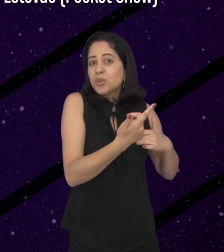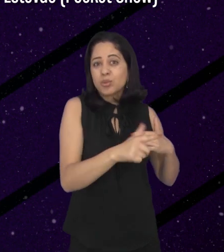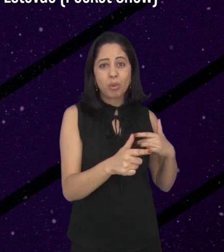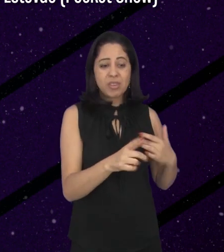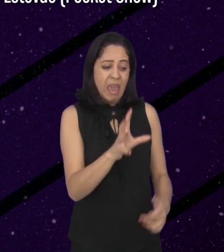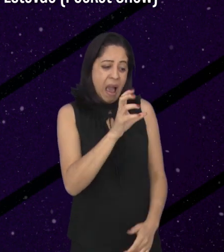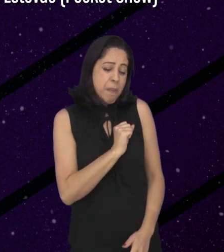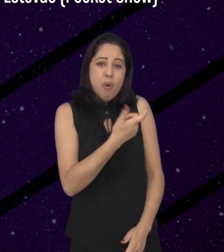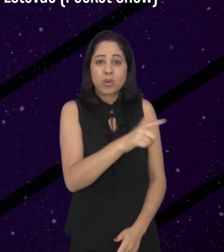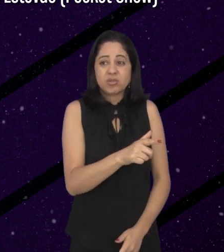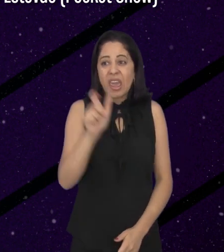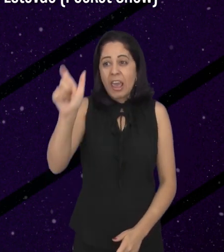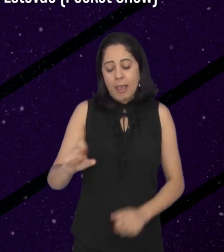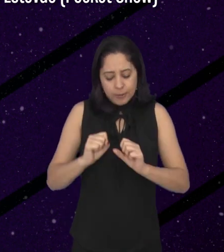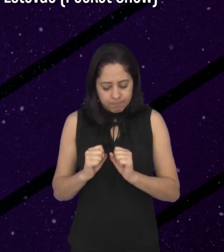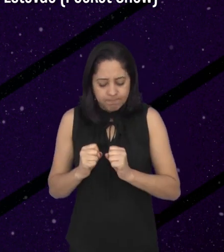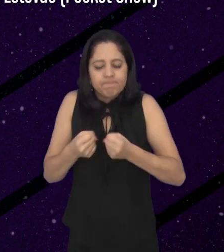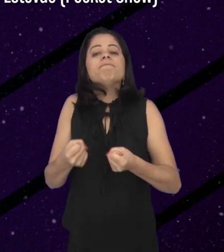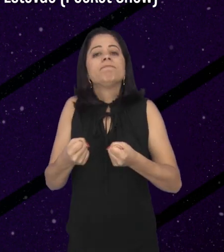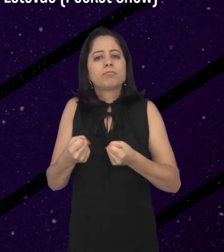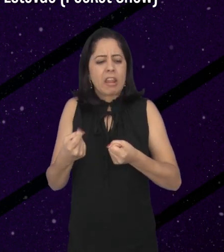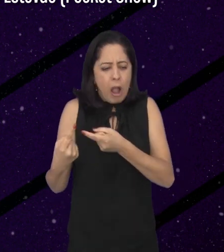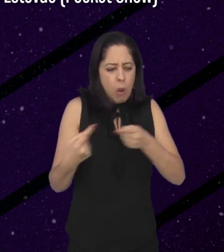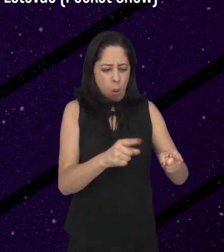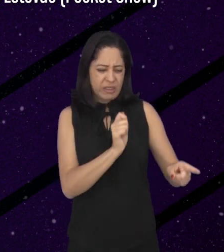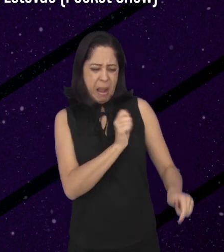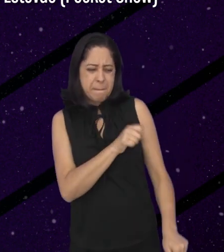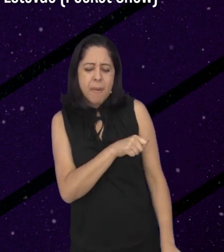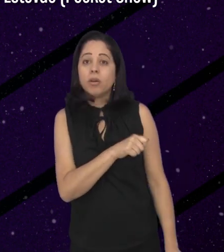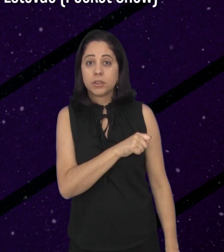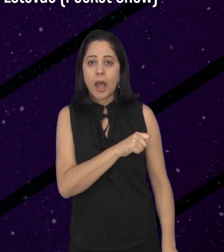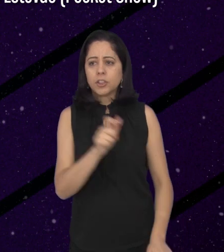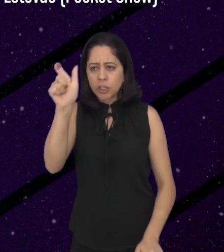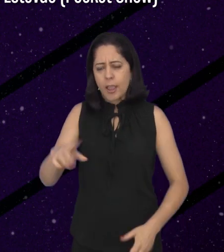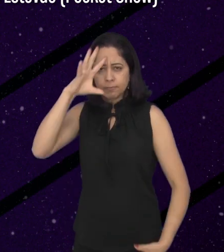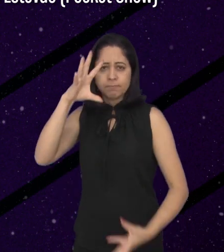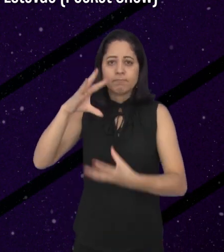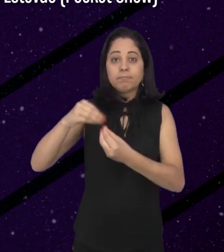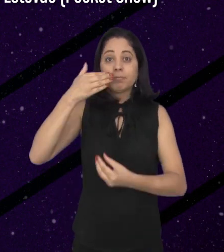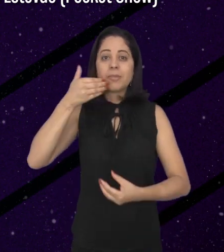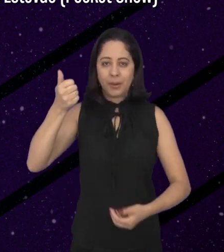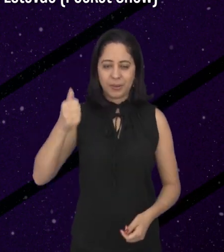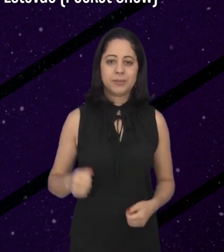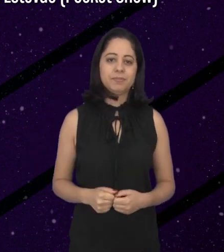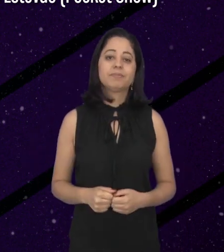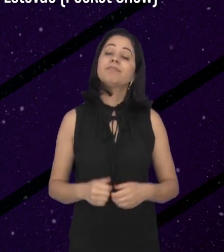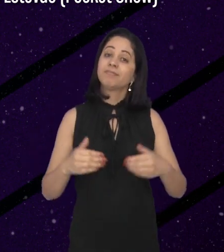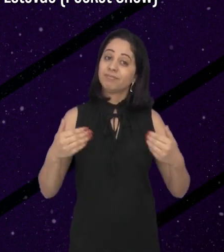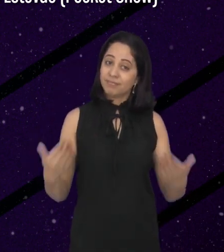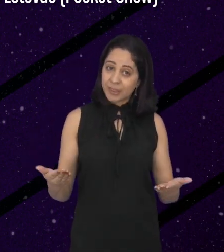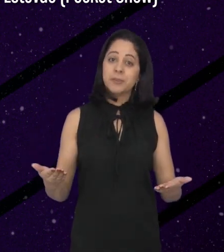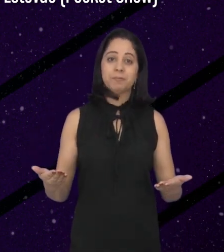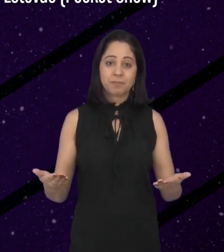reforça a vontade de se fortalecer, de se blindar contra as maldades e buscar por mais clareza e compreensão. Por fim,